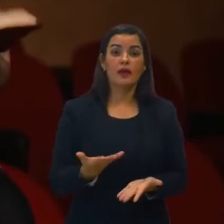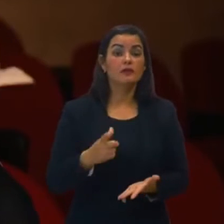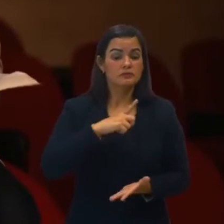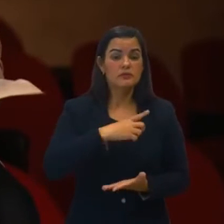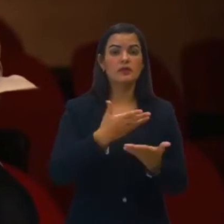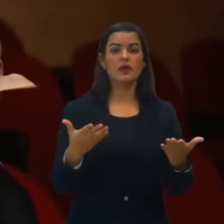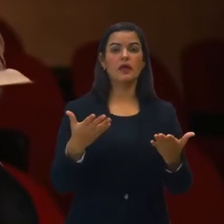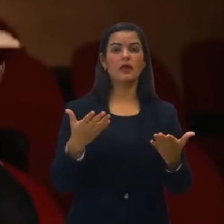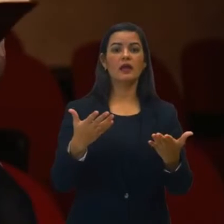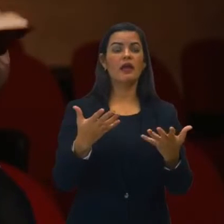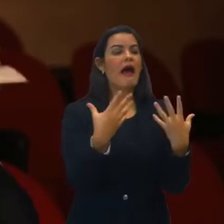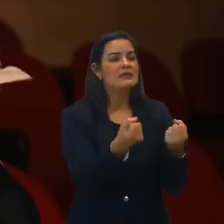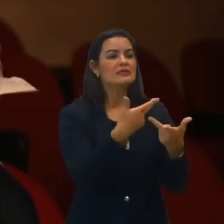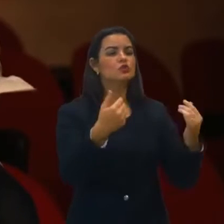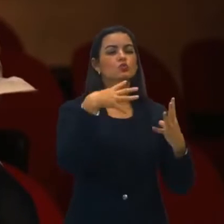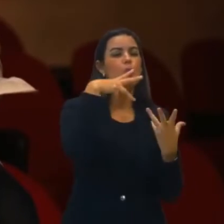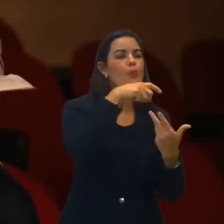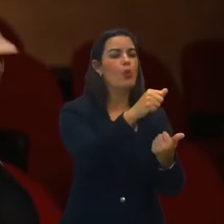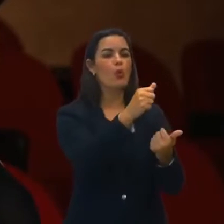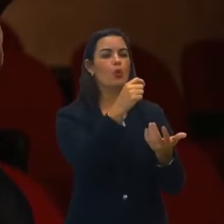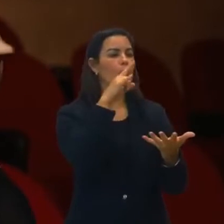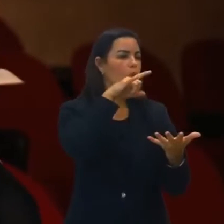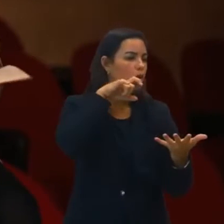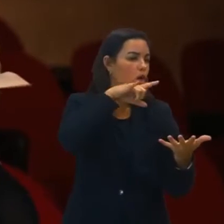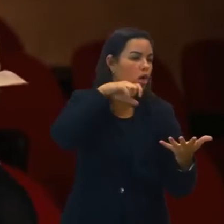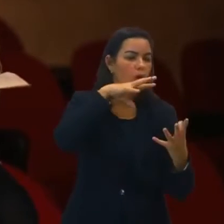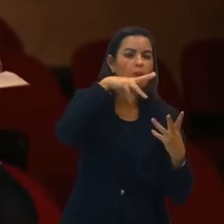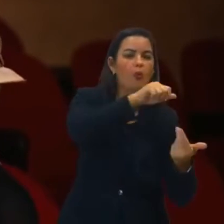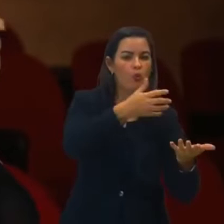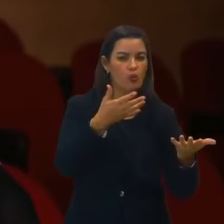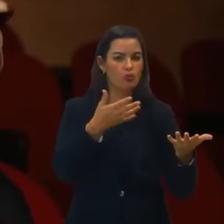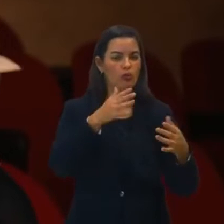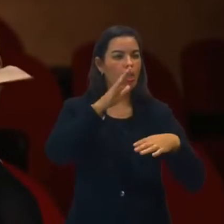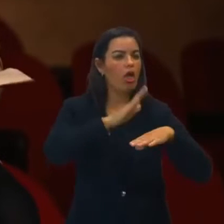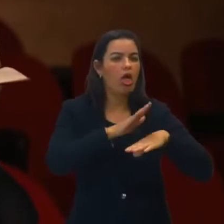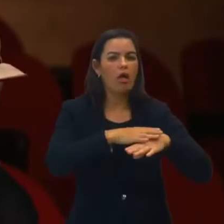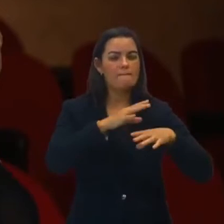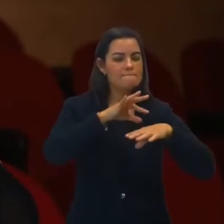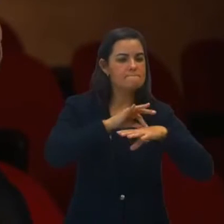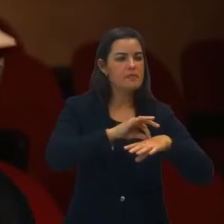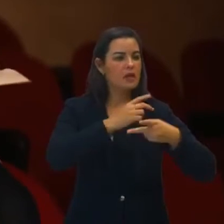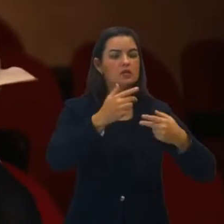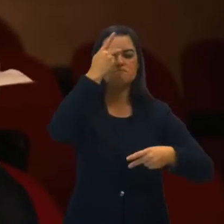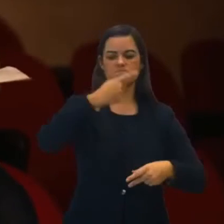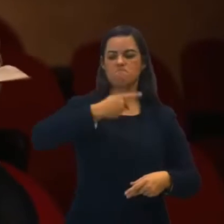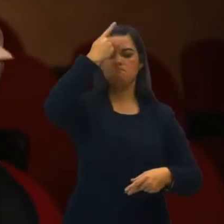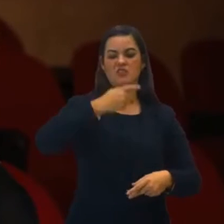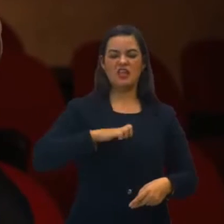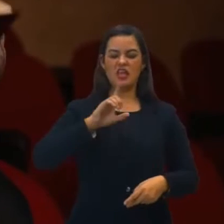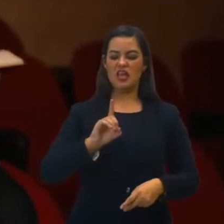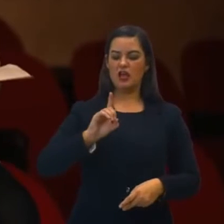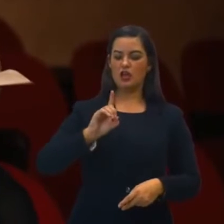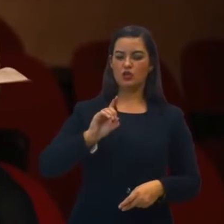Há mundanismo, há secularismo, há materialismo, há egoísmo, há hedonismo,